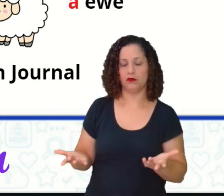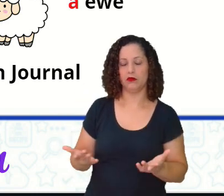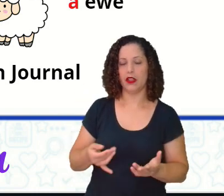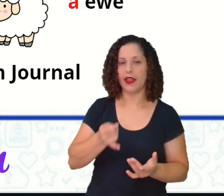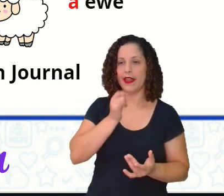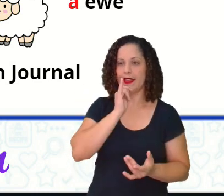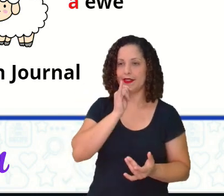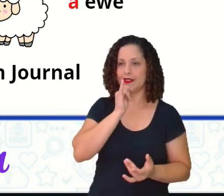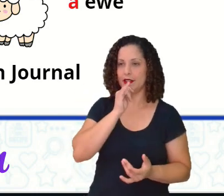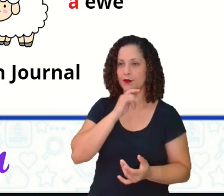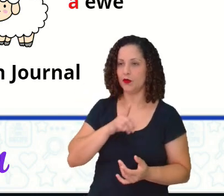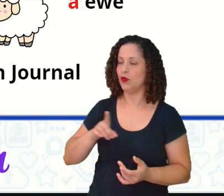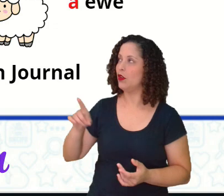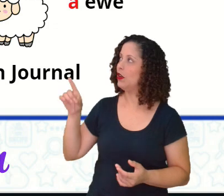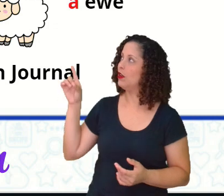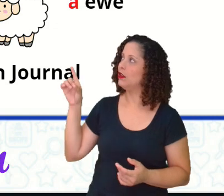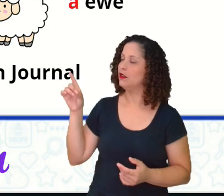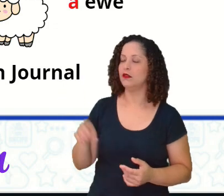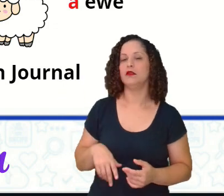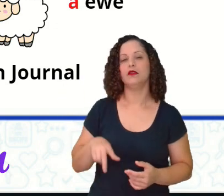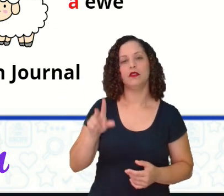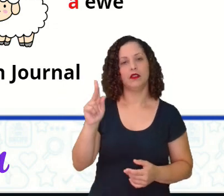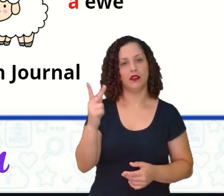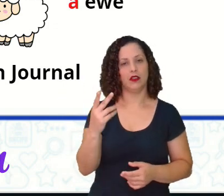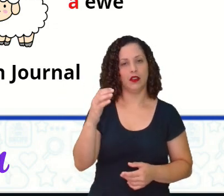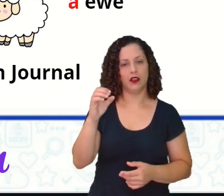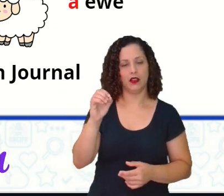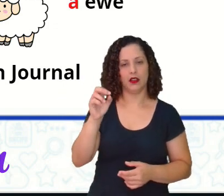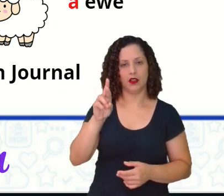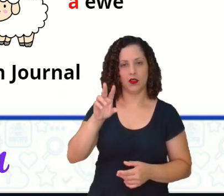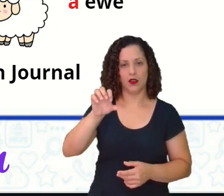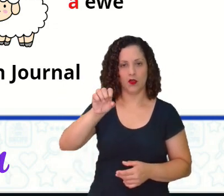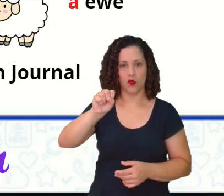por exemplo, aí, a horse, cavalo. Tá certo?